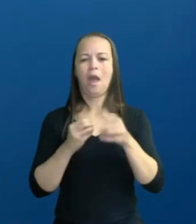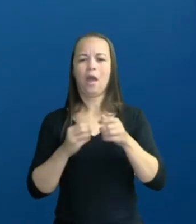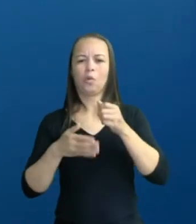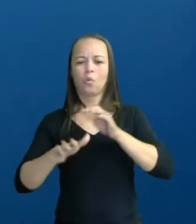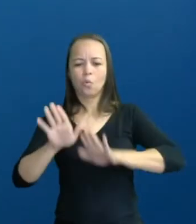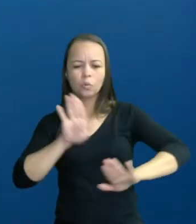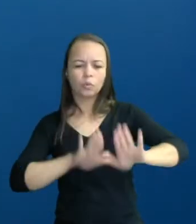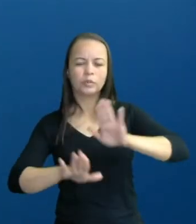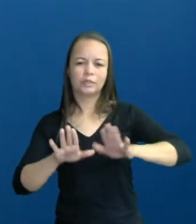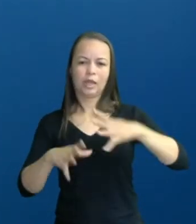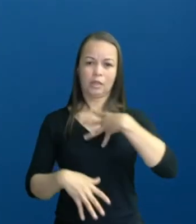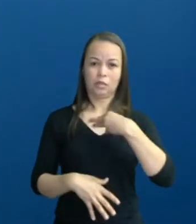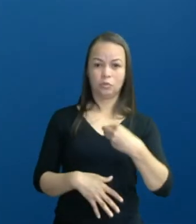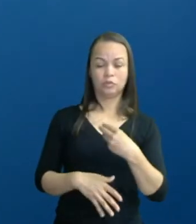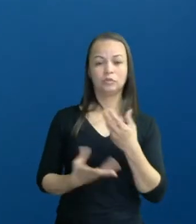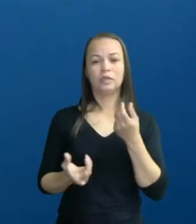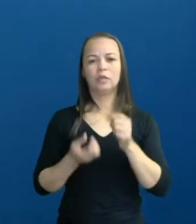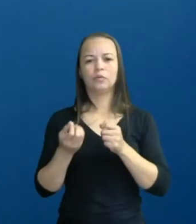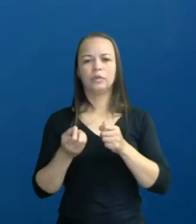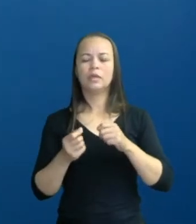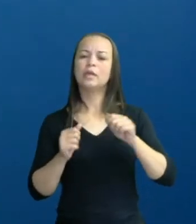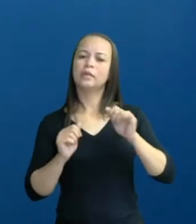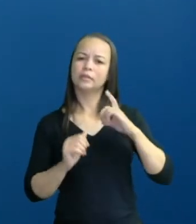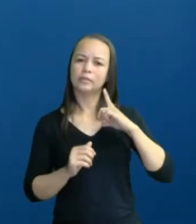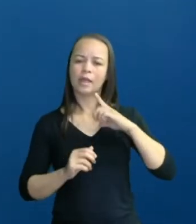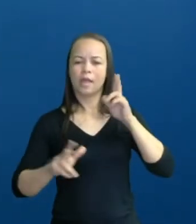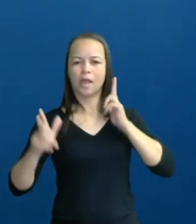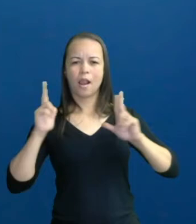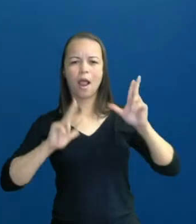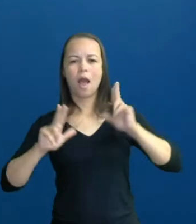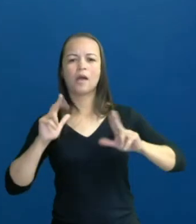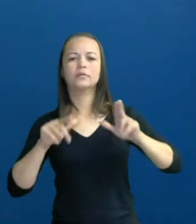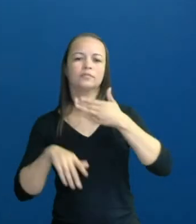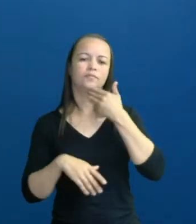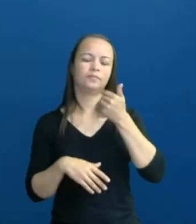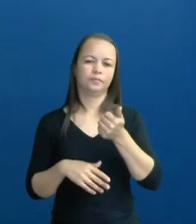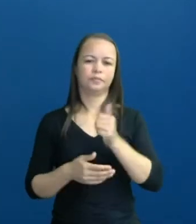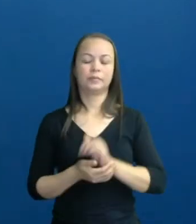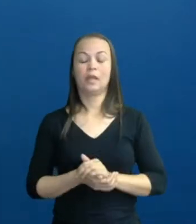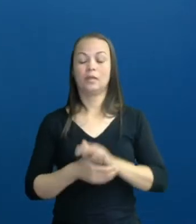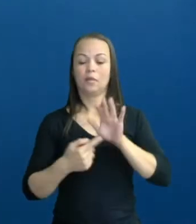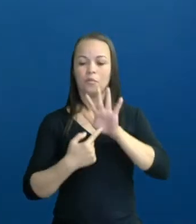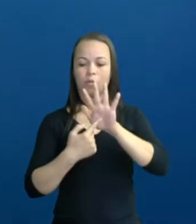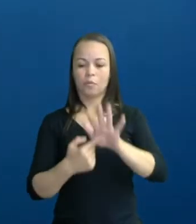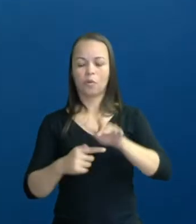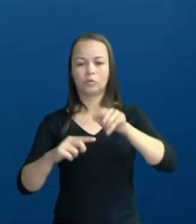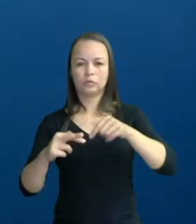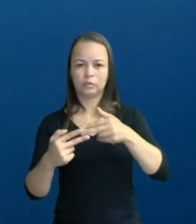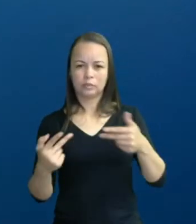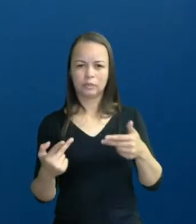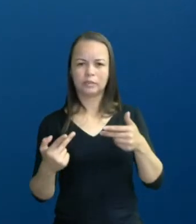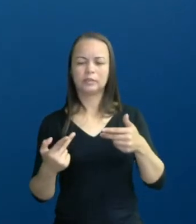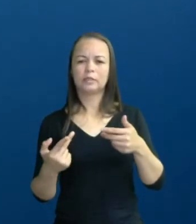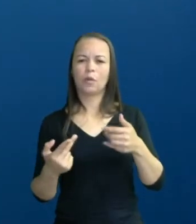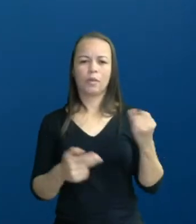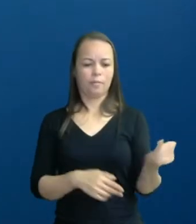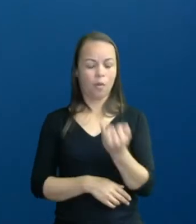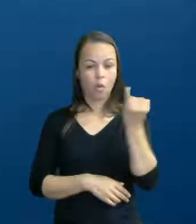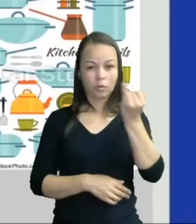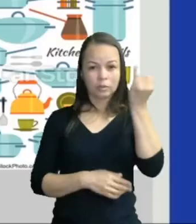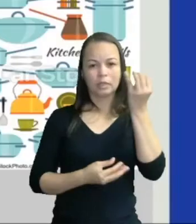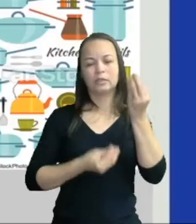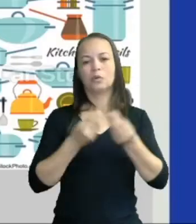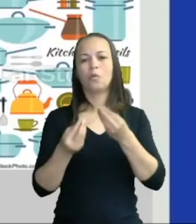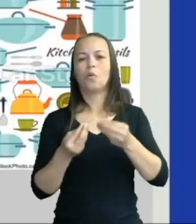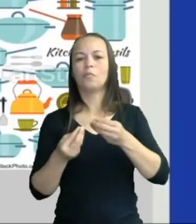né? E também poder ter um lazer melhor, tá certo? Aí eu trago os utensílios também, que são excelentes, como a panela